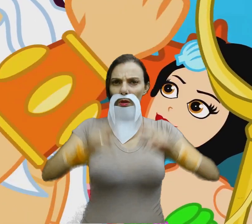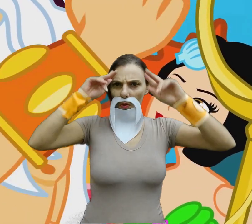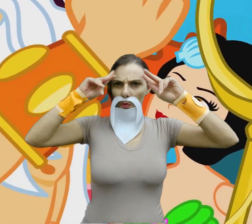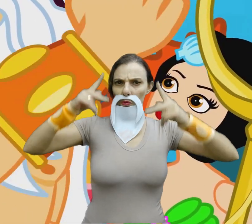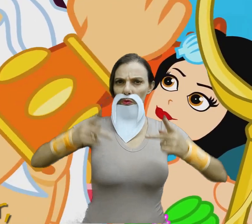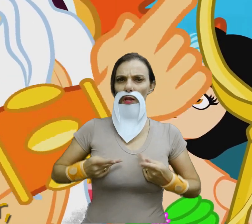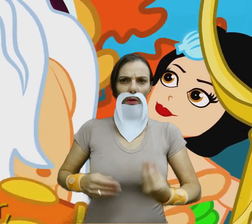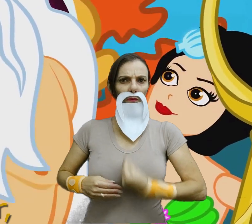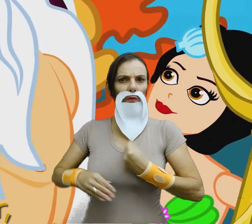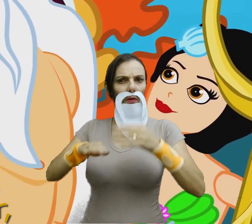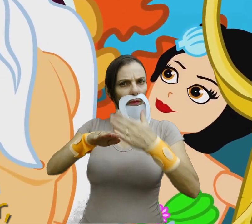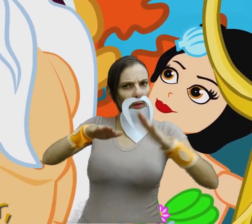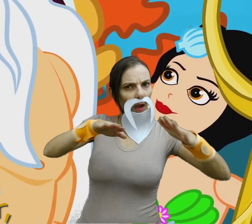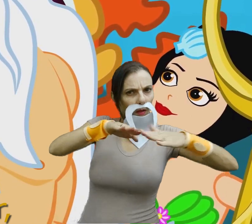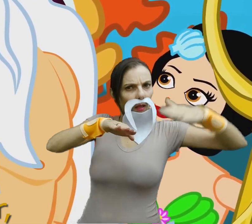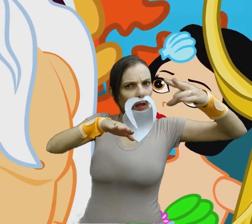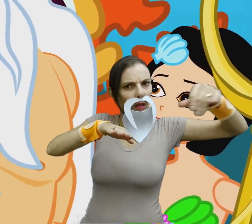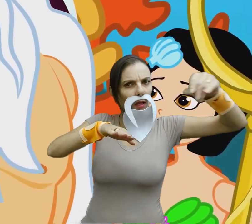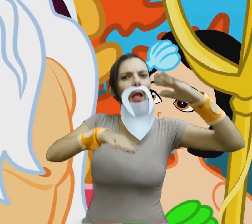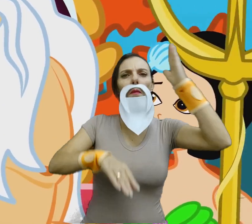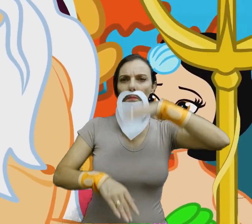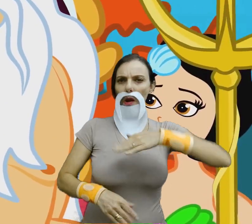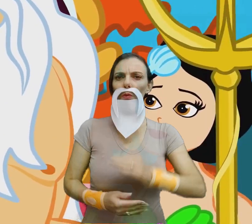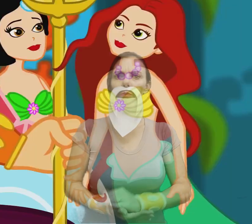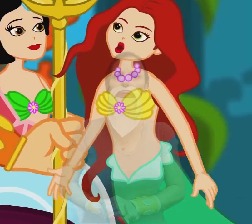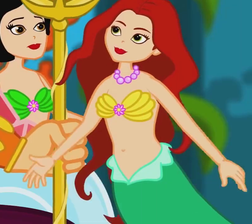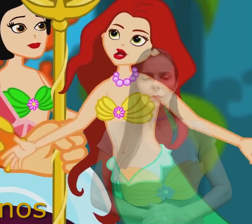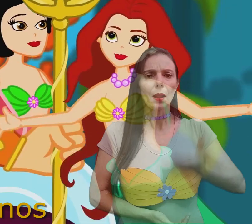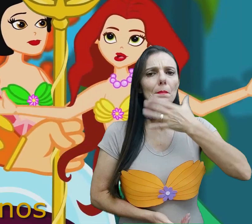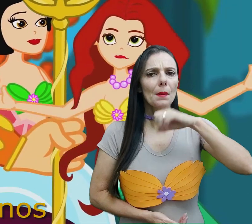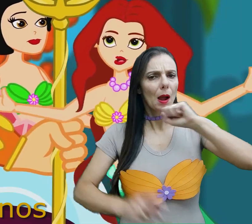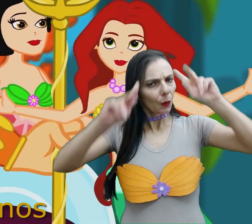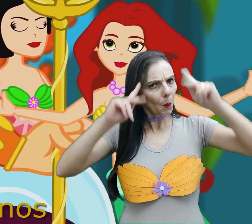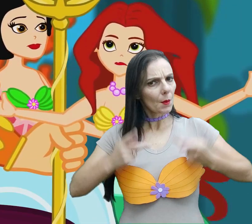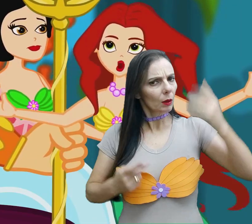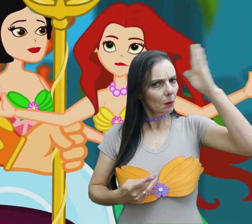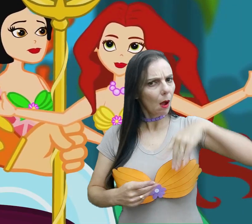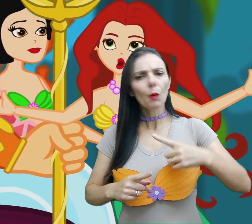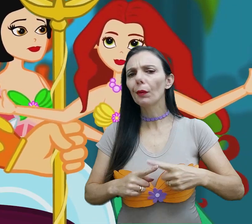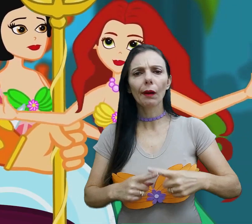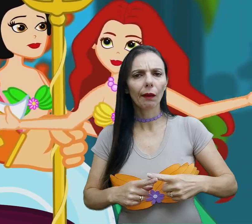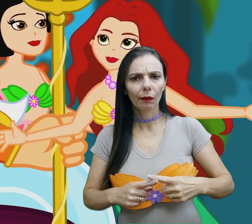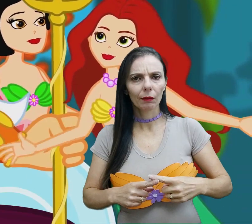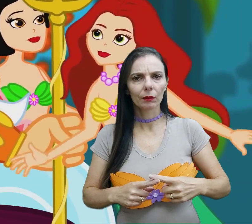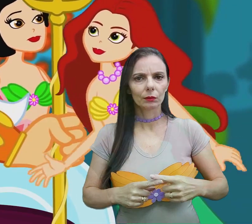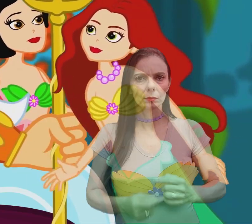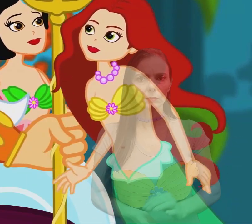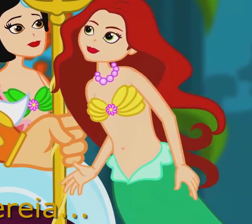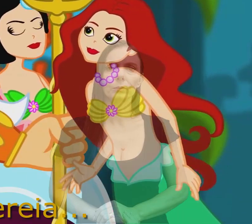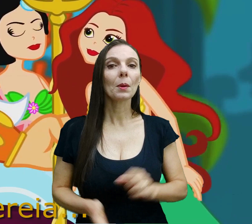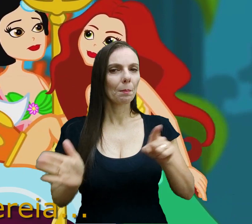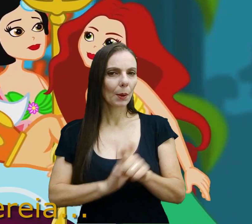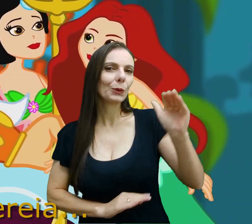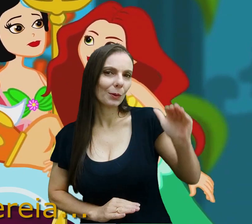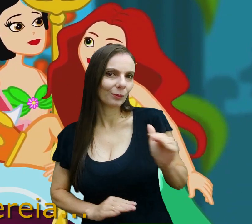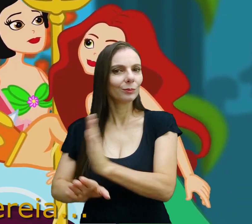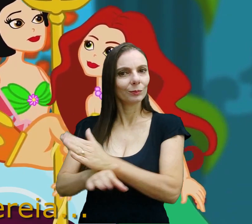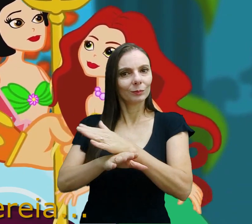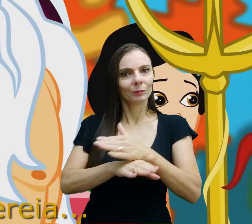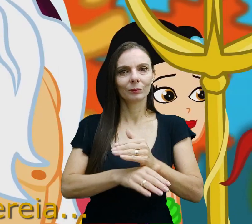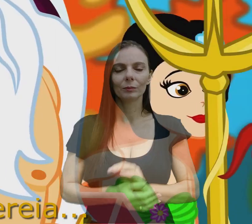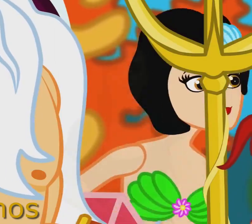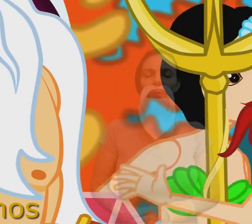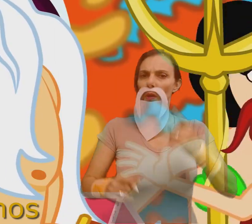Os seres humanos que vivem acima do mar são maus. Por que os seres humanos são maus, papai? Perguntou a